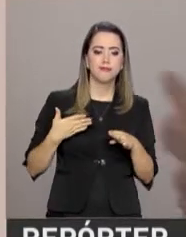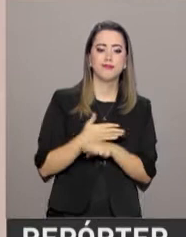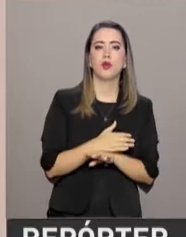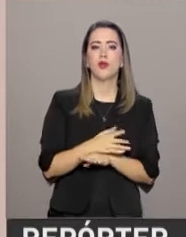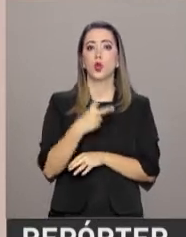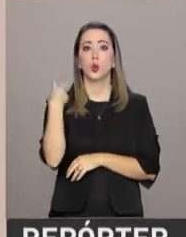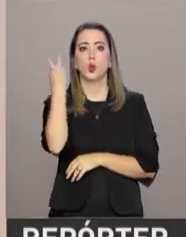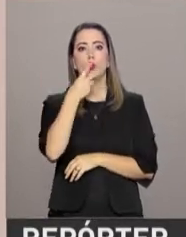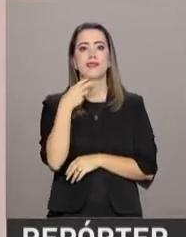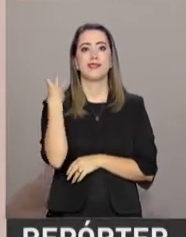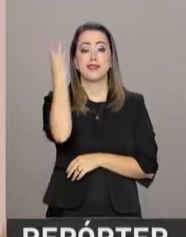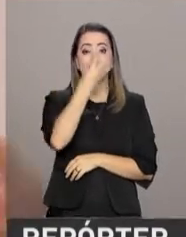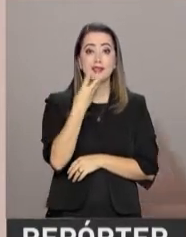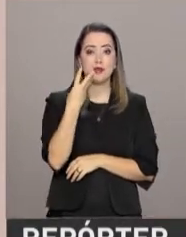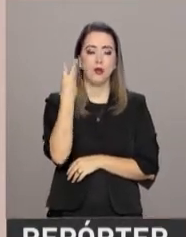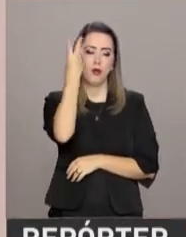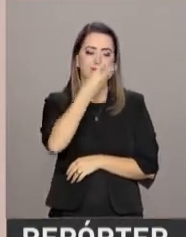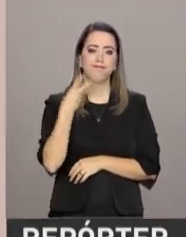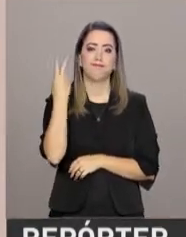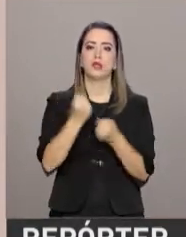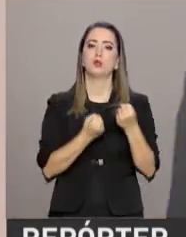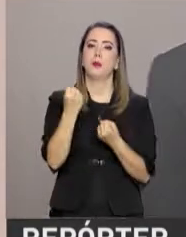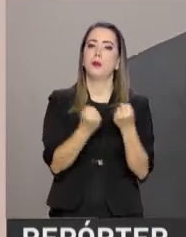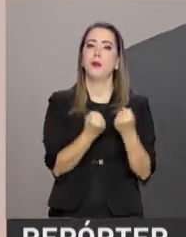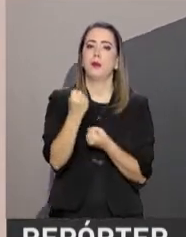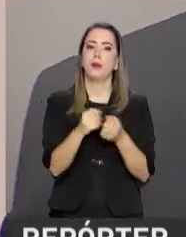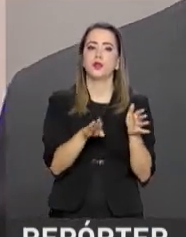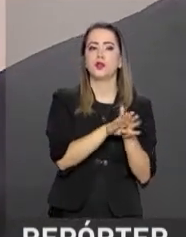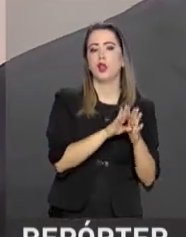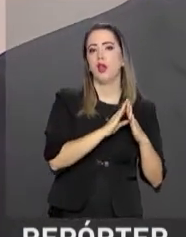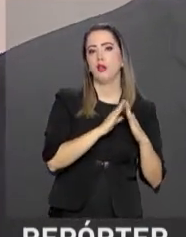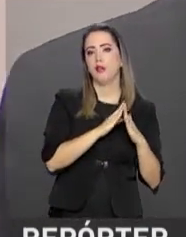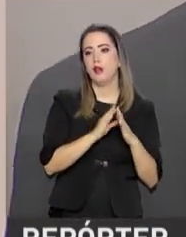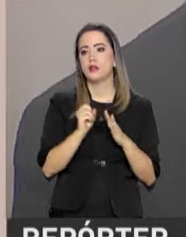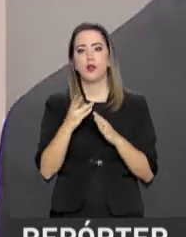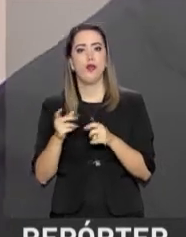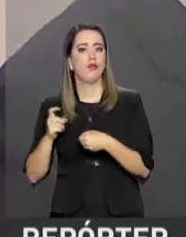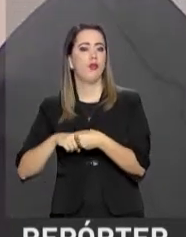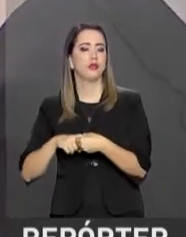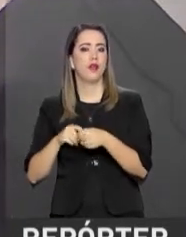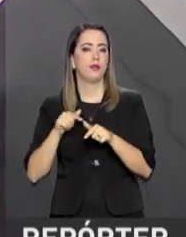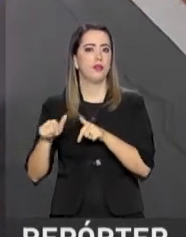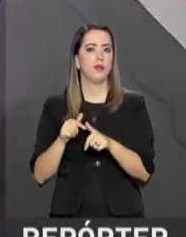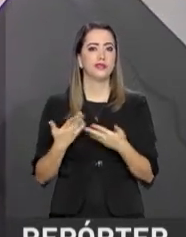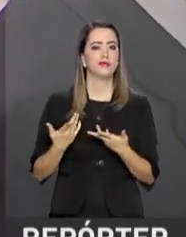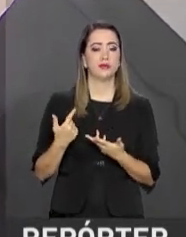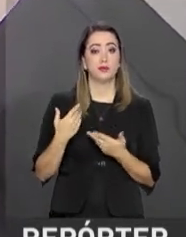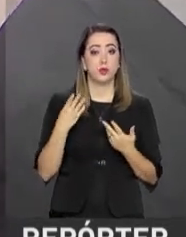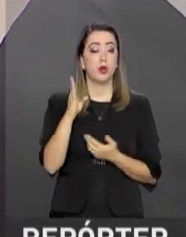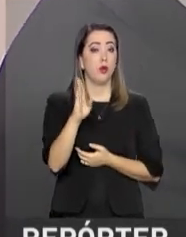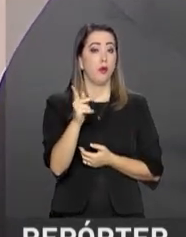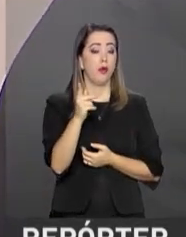levam duas três horas para chegar ao trabalho de igual maneira pra voltar pra casa ou seja algo indigno o brt de alguma maneira traz a idéia